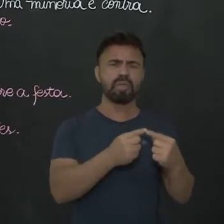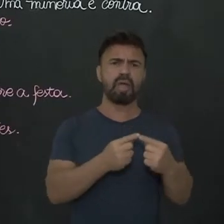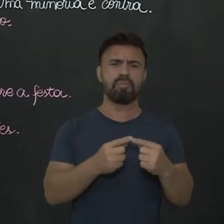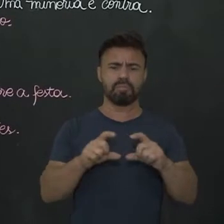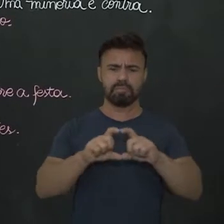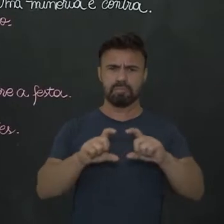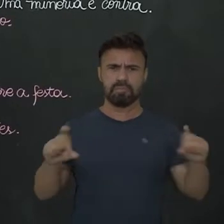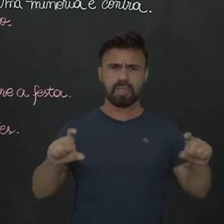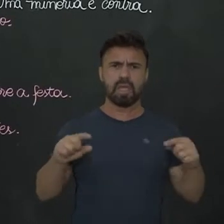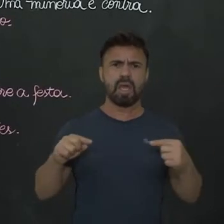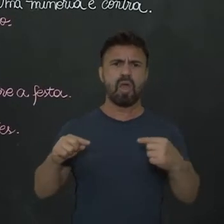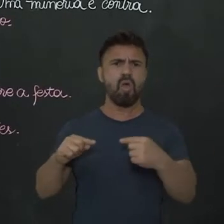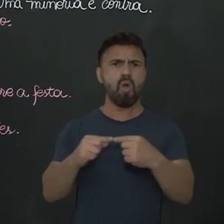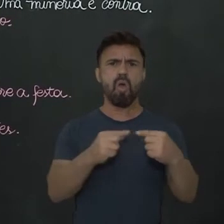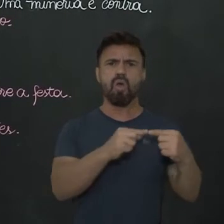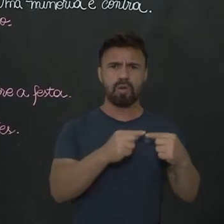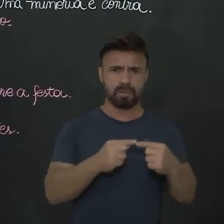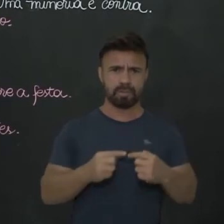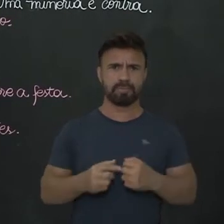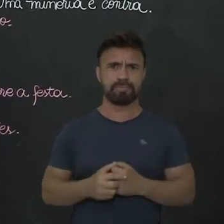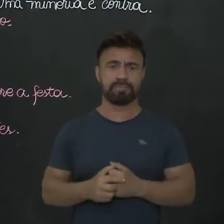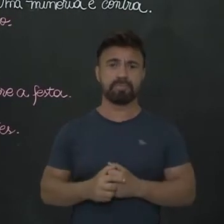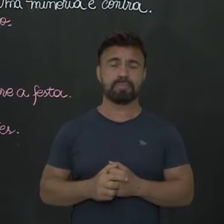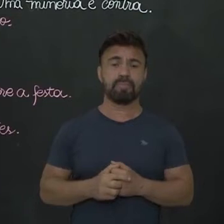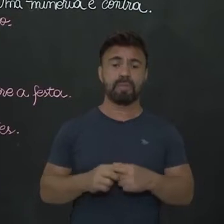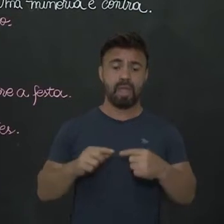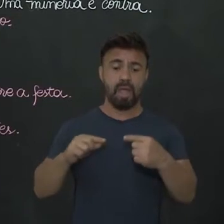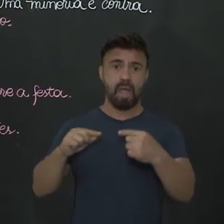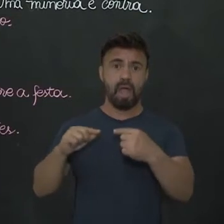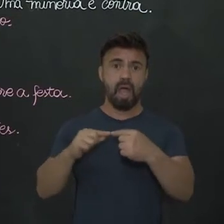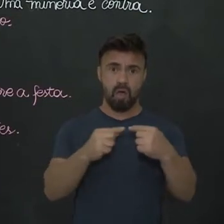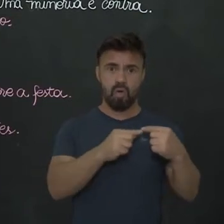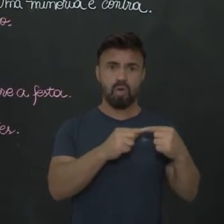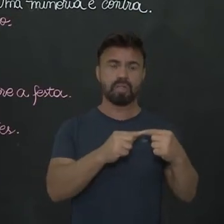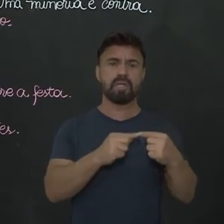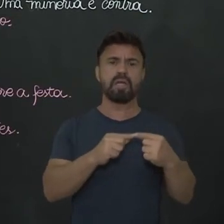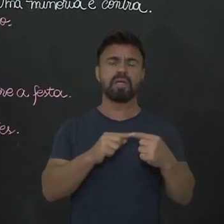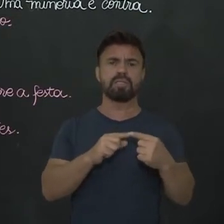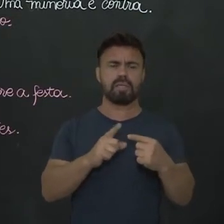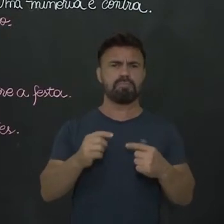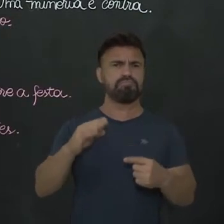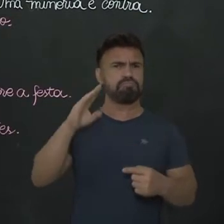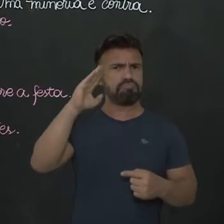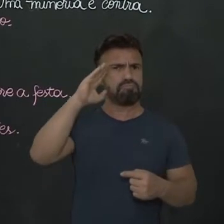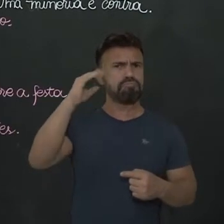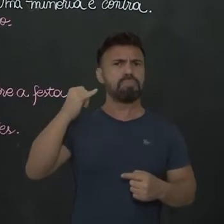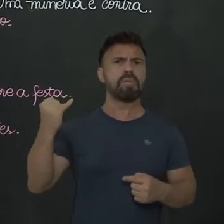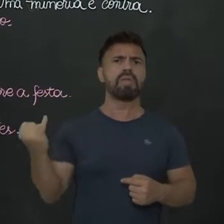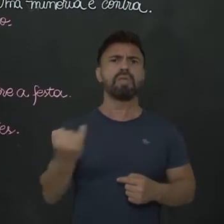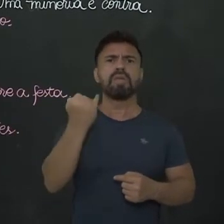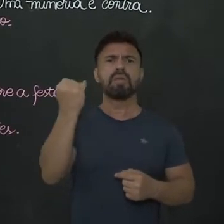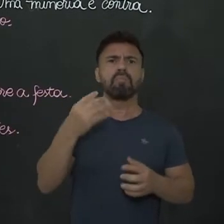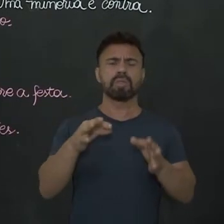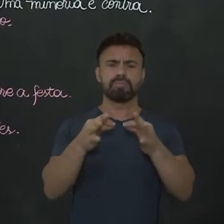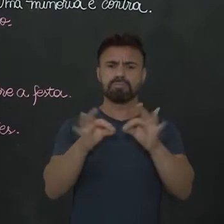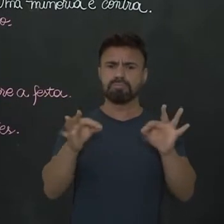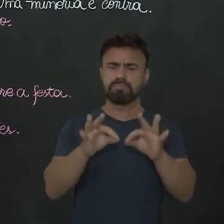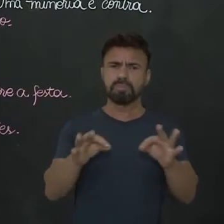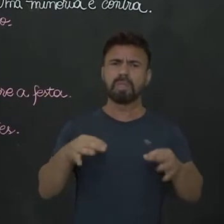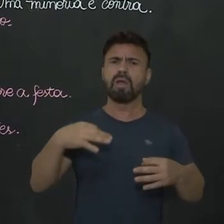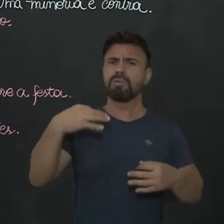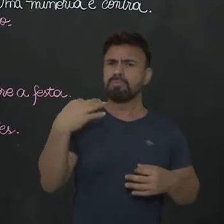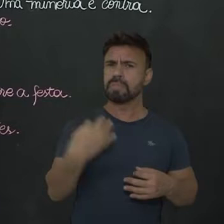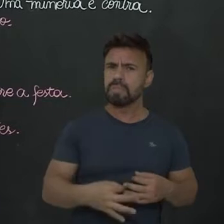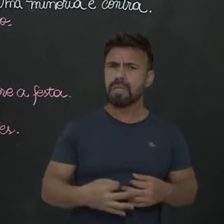da oração, concordando com esses termos. A concordância é fundamental para a gente escrever orações sintaticamente